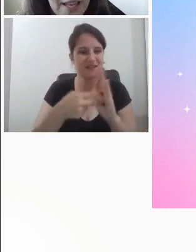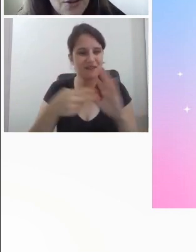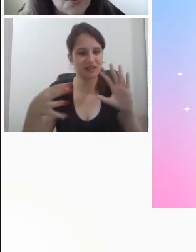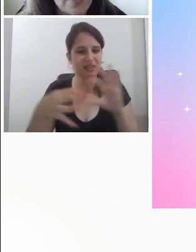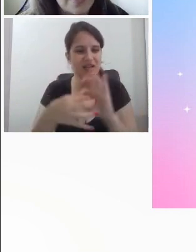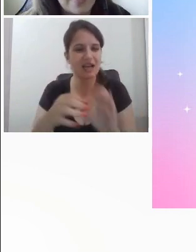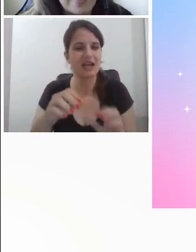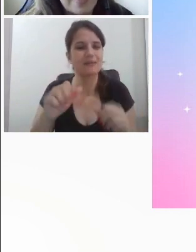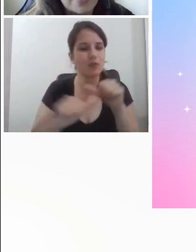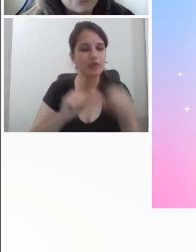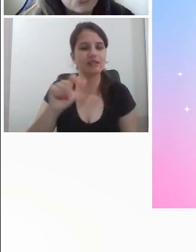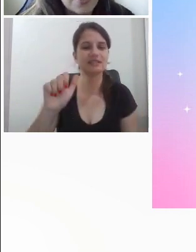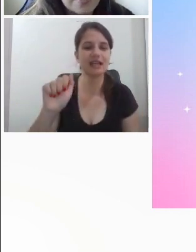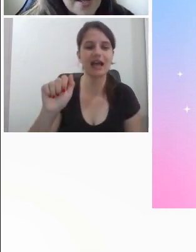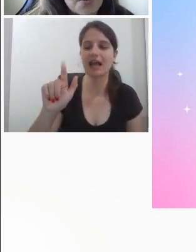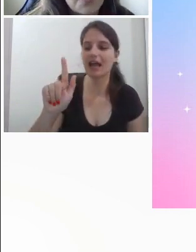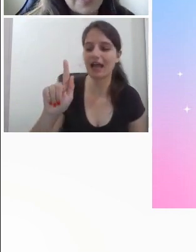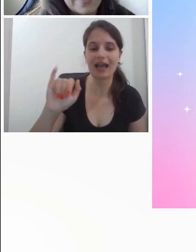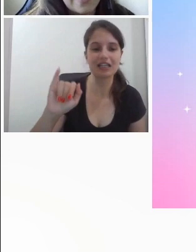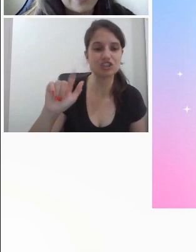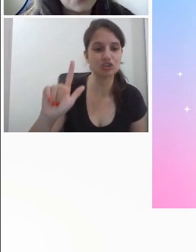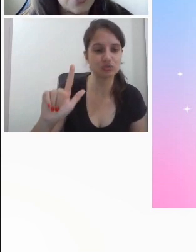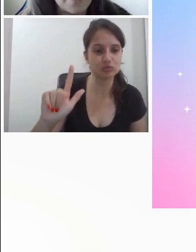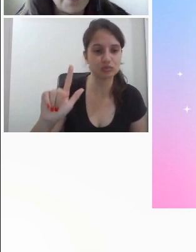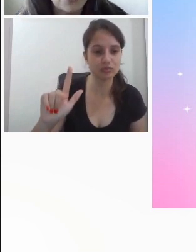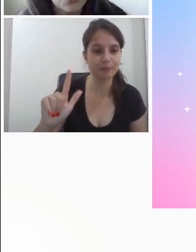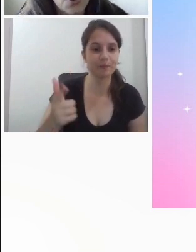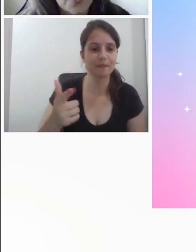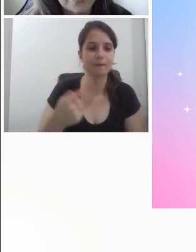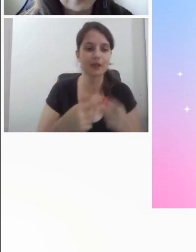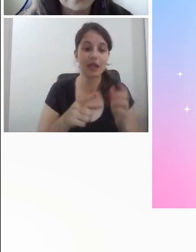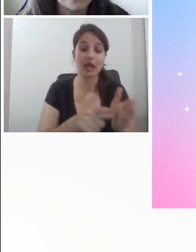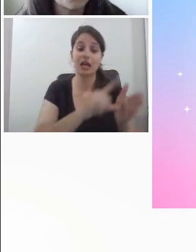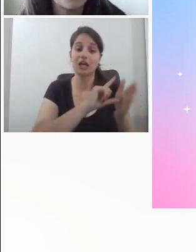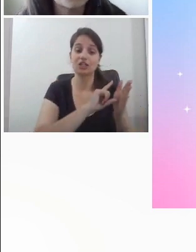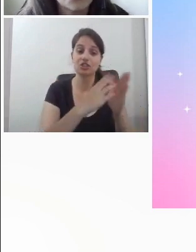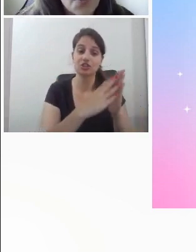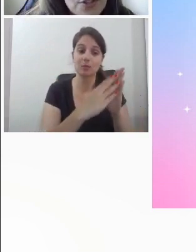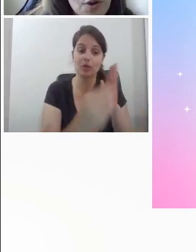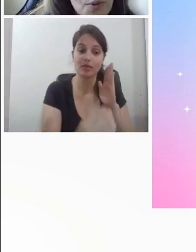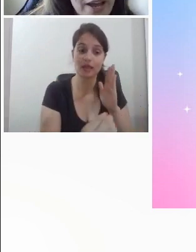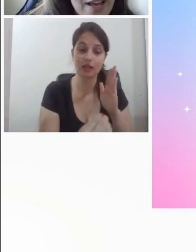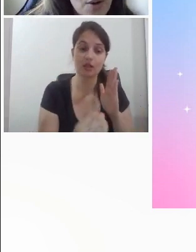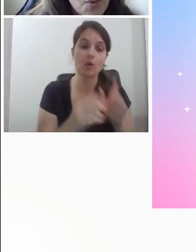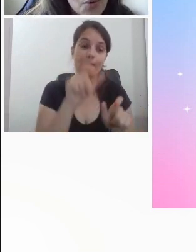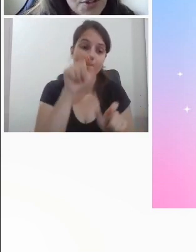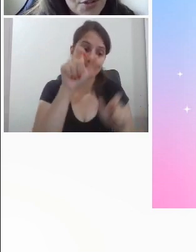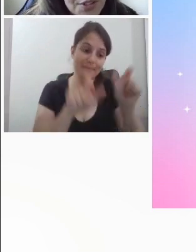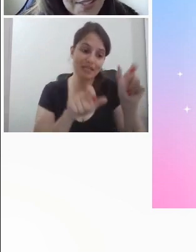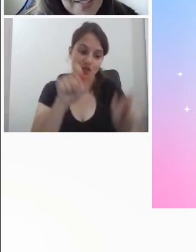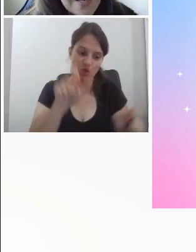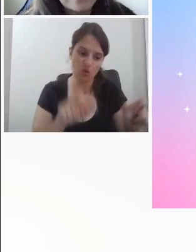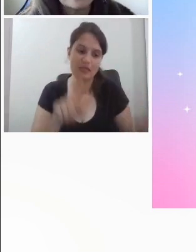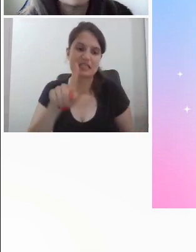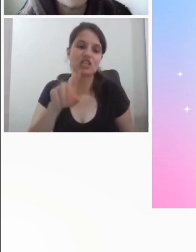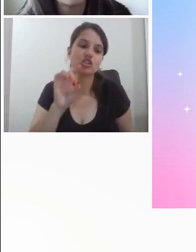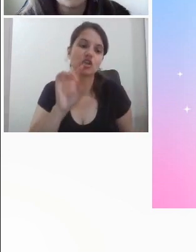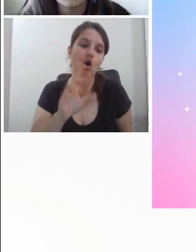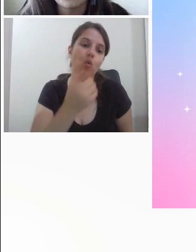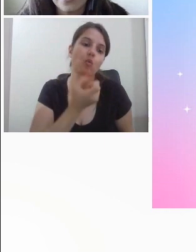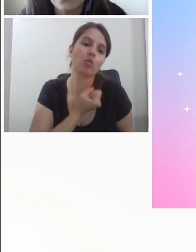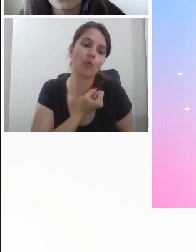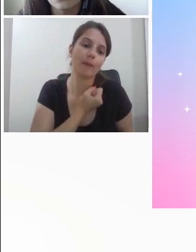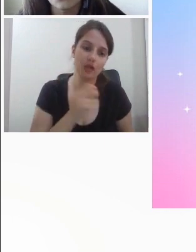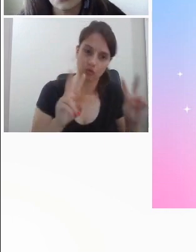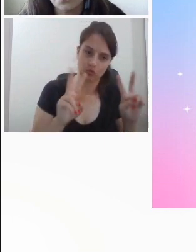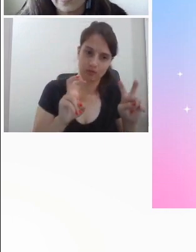modelo eh de gestão de pessoas entendendo pessoas como recursos e vai para